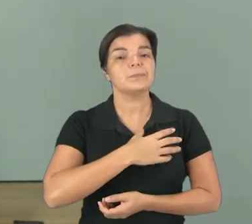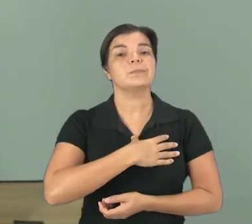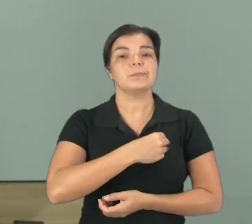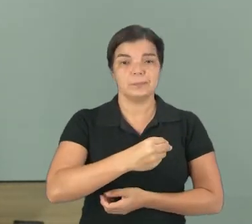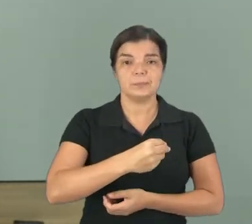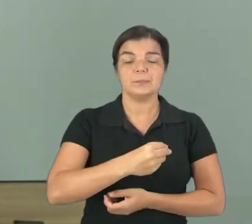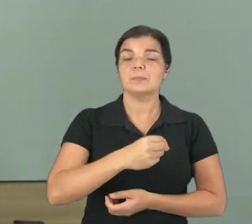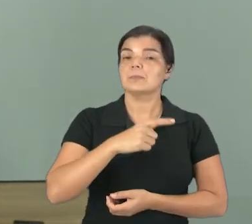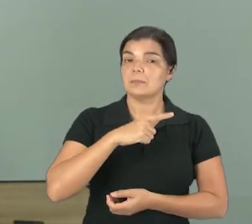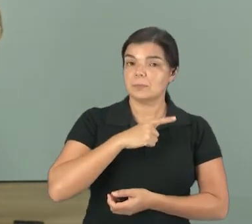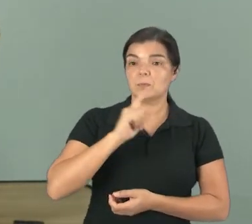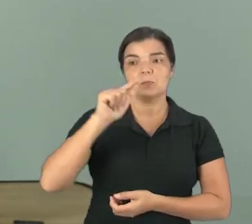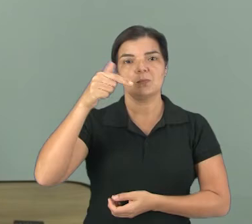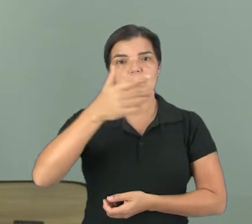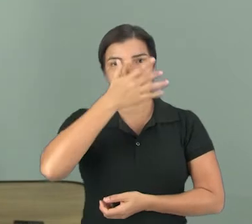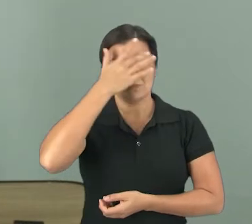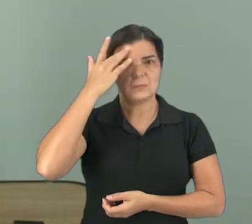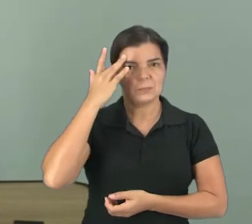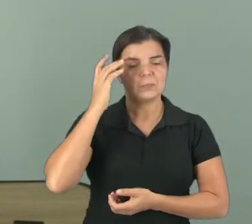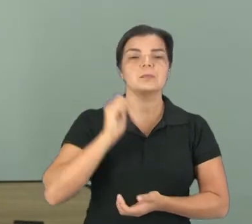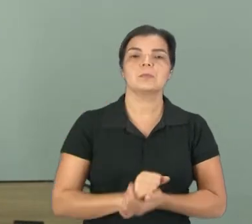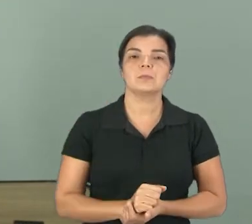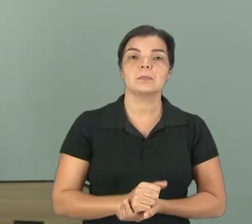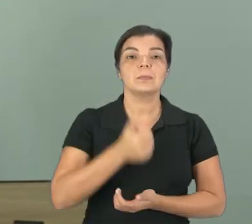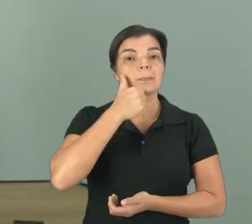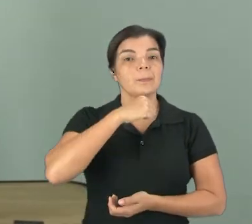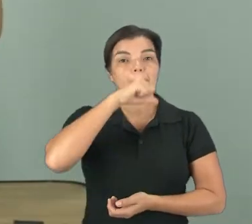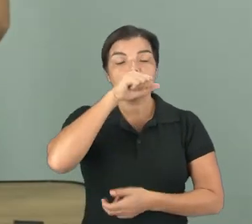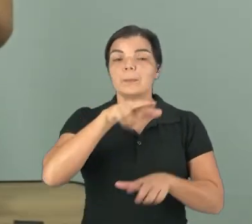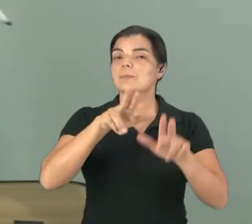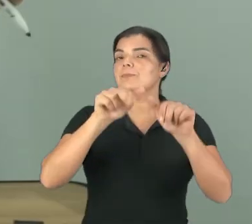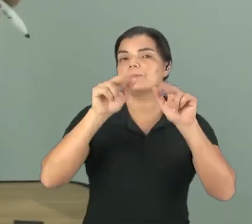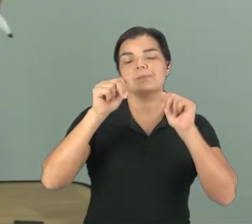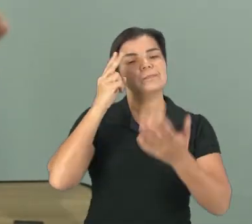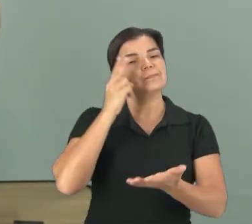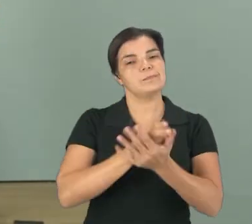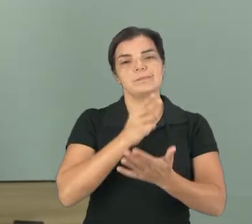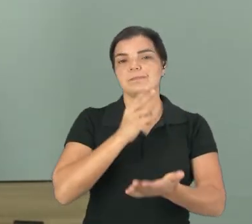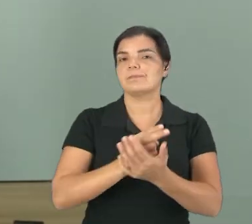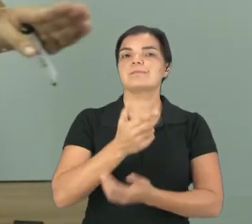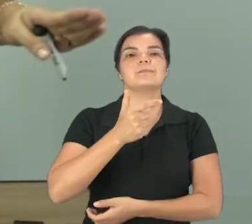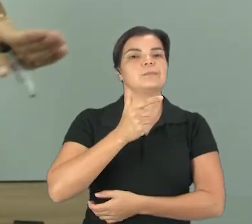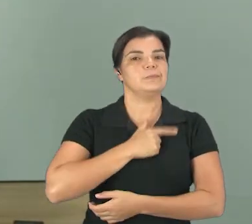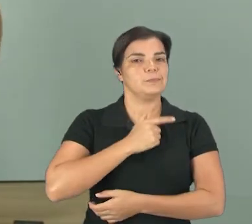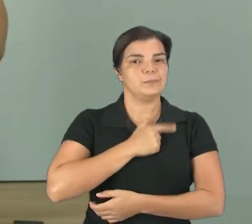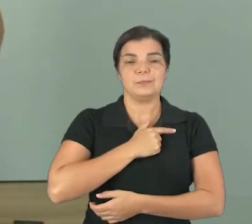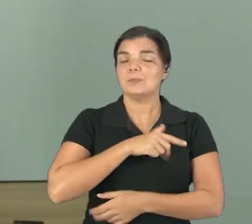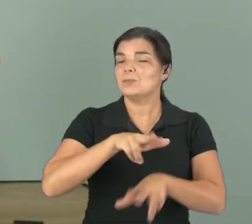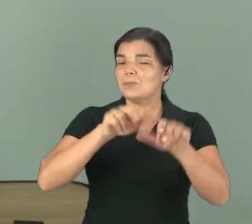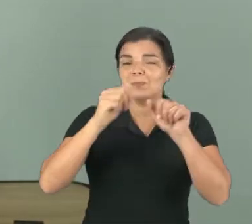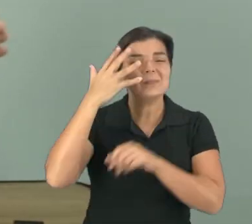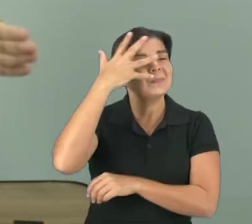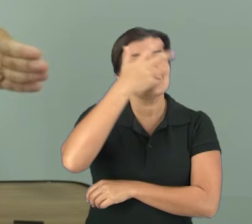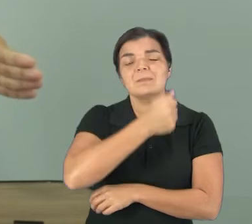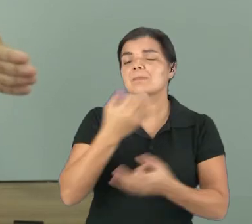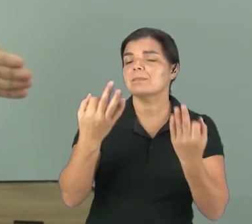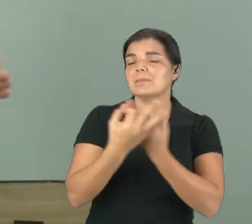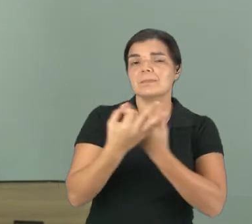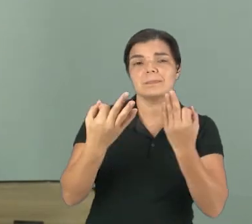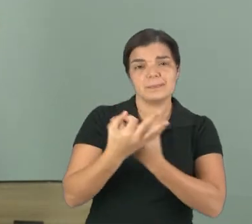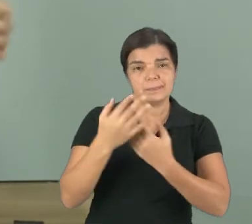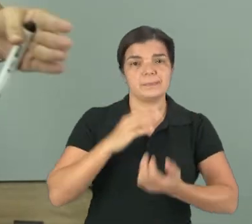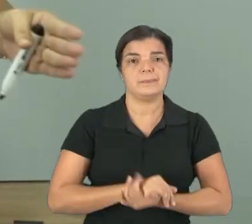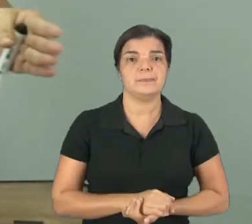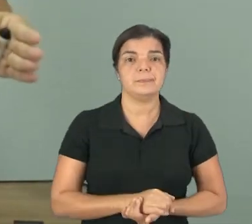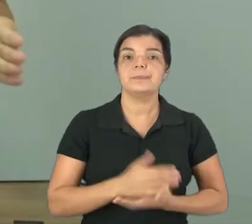filho pareça para o outro, para o de fora, para ela, para a mãe, sempre será o mais lindo, o mais perfeito, não é